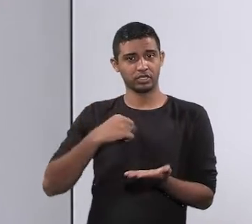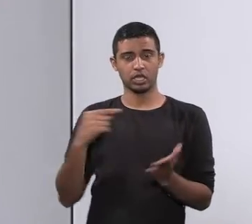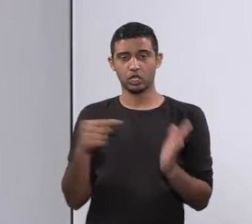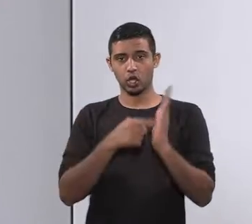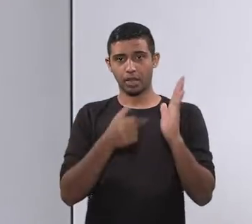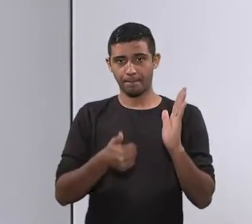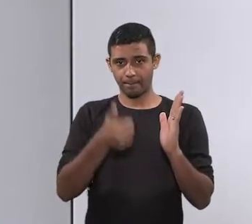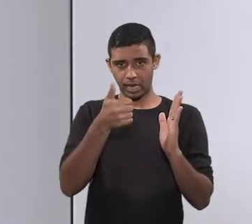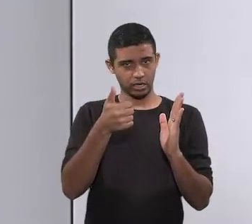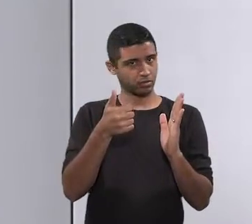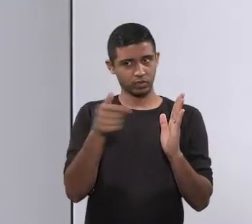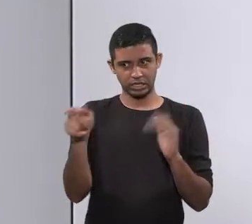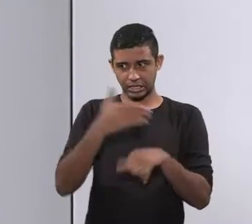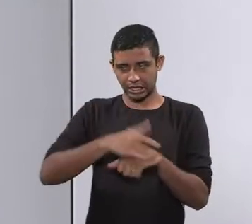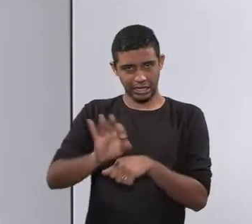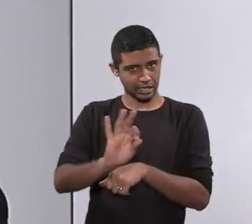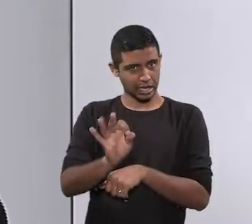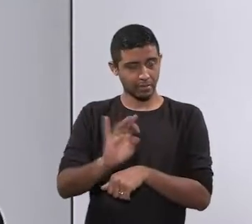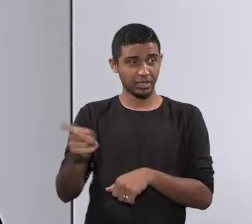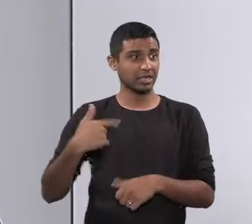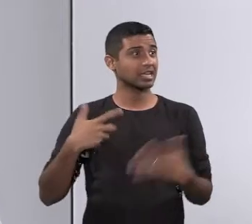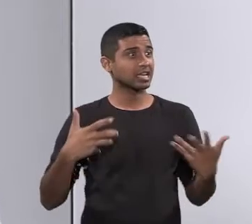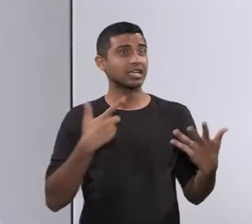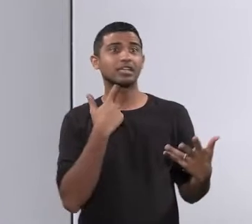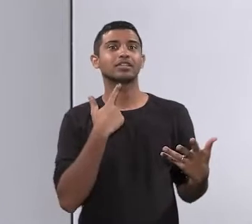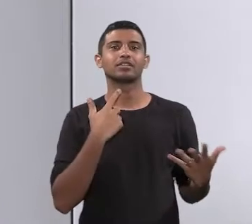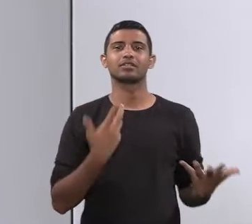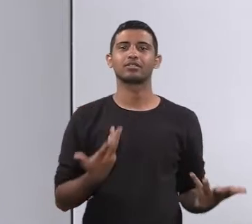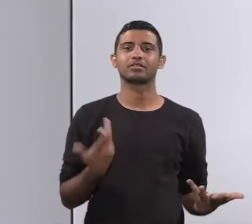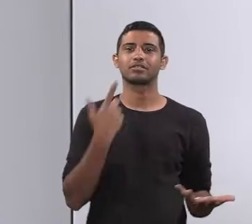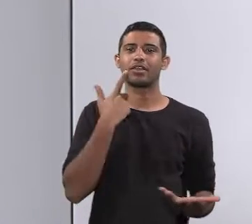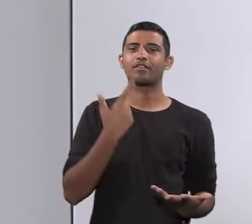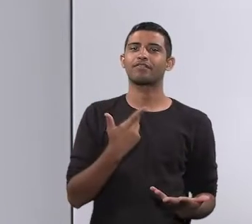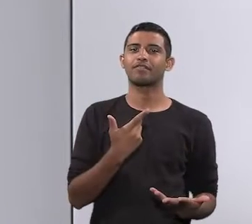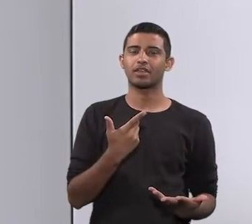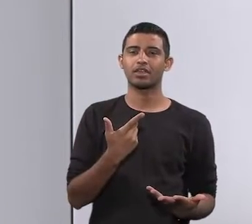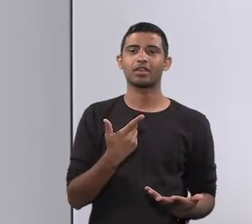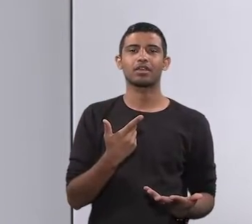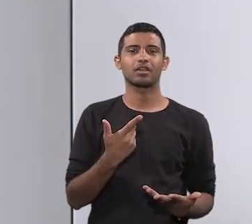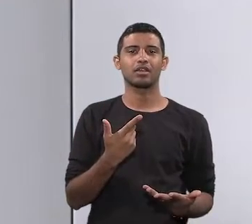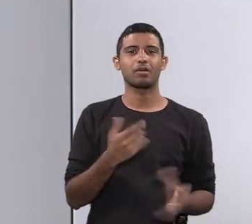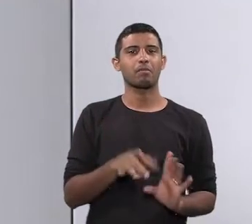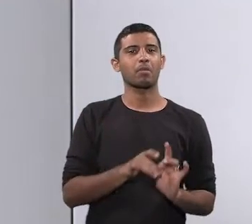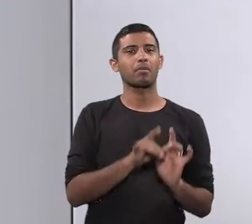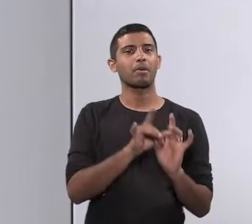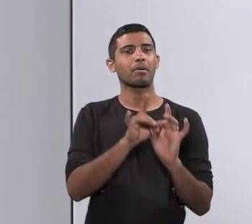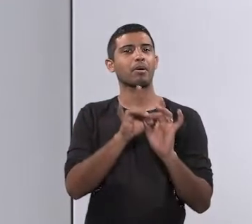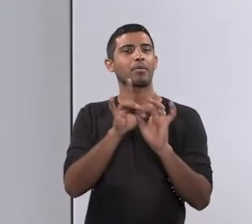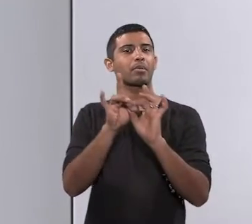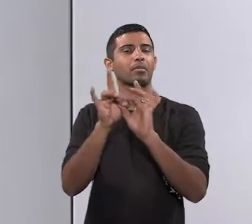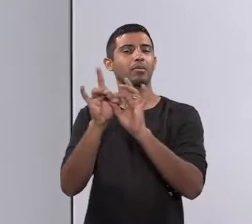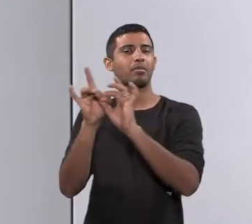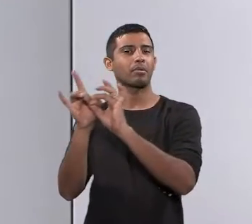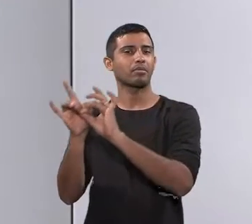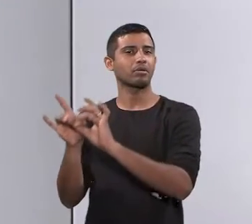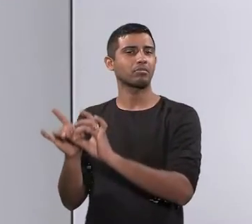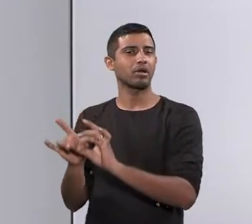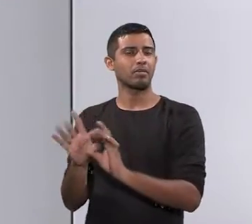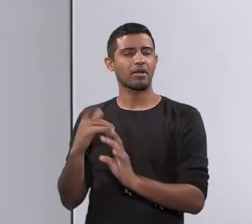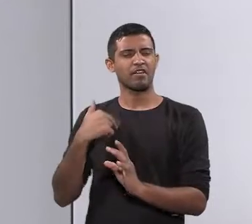nota, você não pode treinar, e ele queria participar. Então uma coisa ficou linkada à outra,